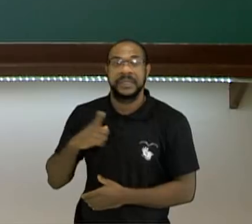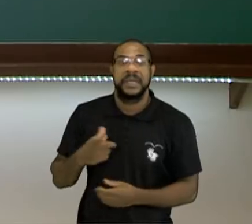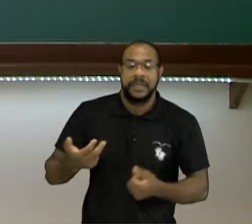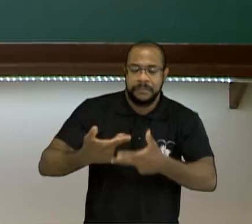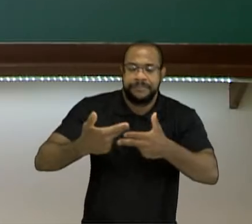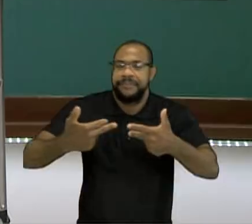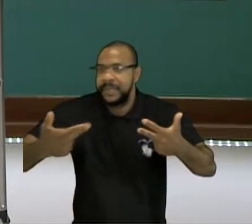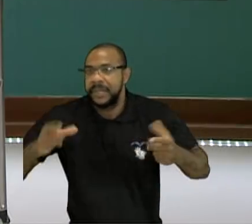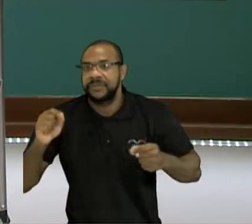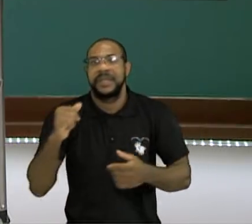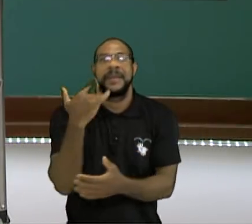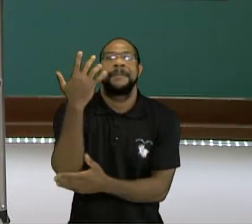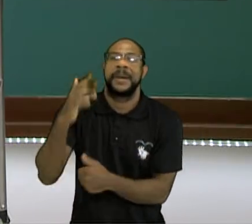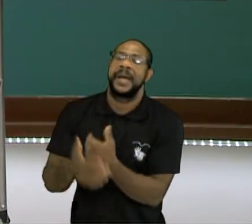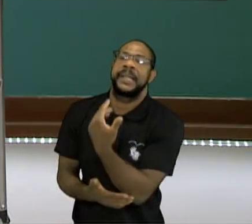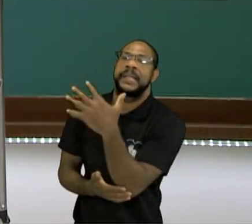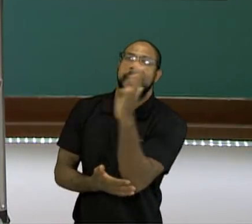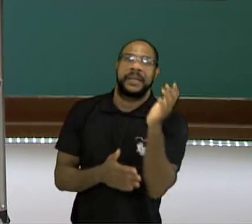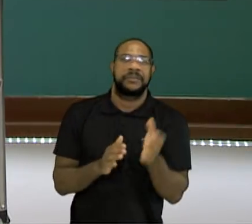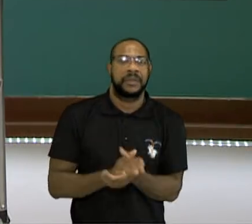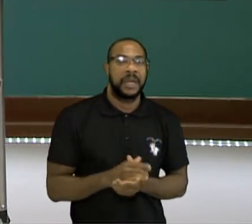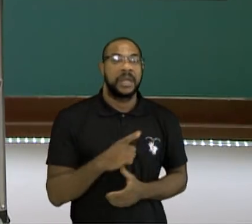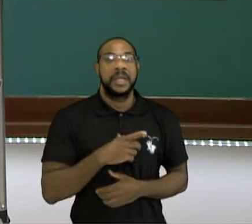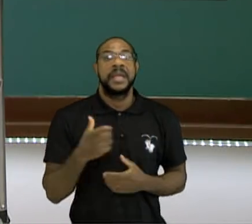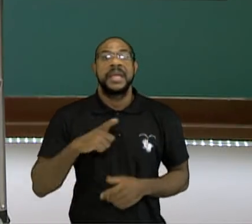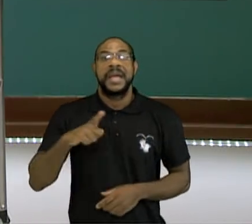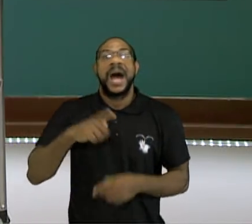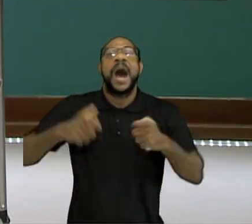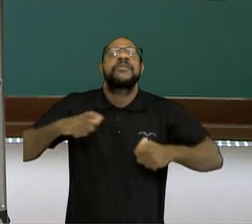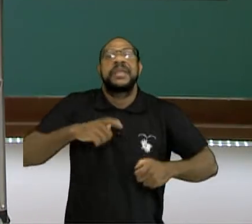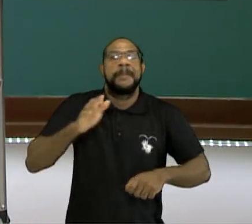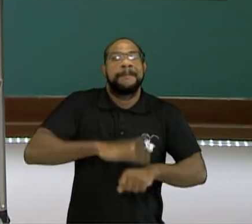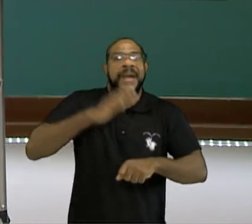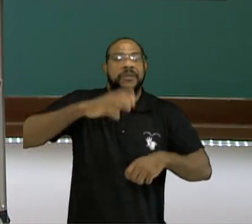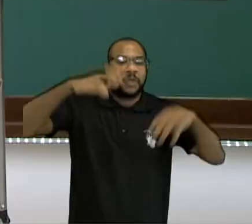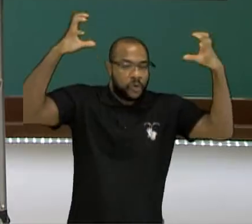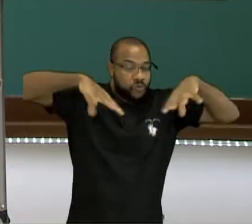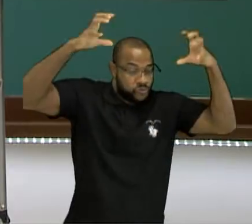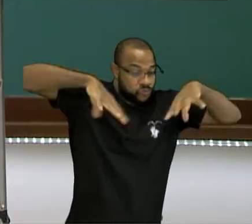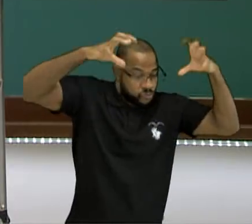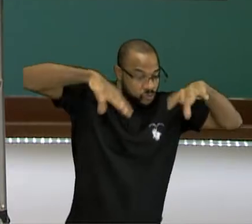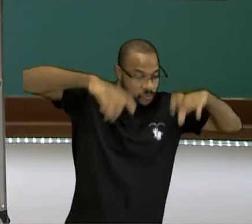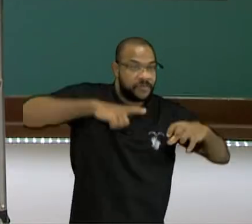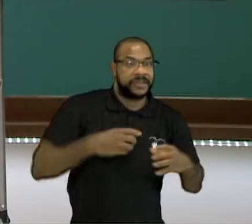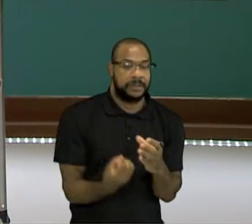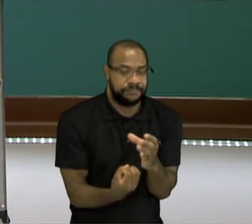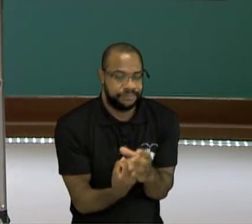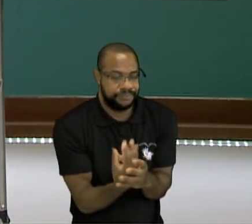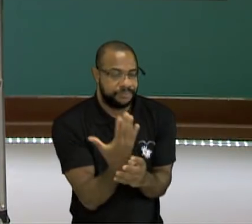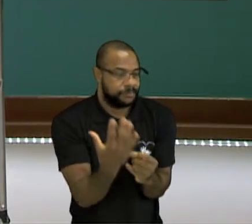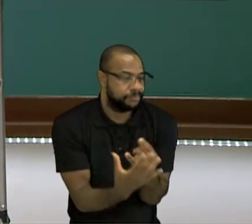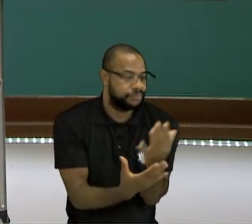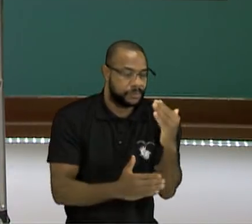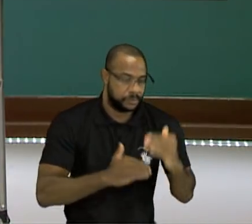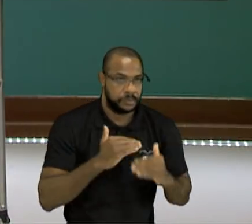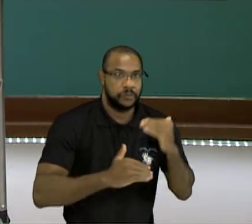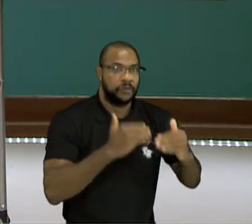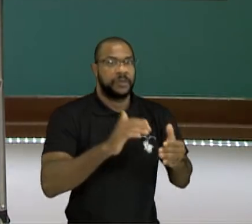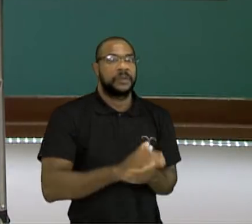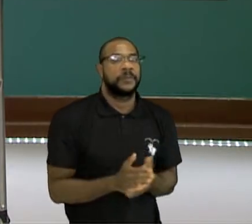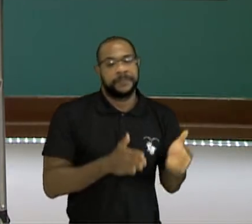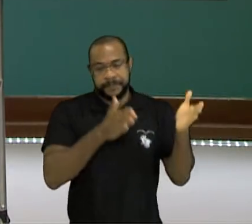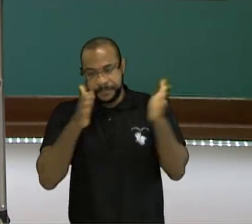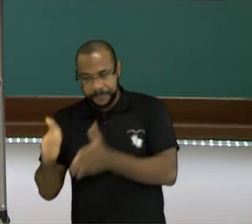de paisagens. Áreas onde eu tenho mais chuva, onde eu tenho mais calor, eu vou ter um determinado tipo de vegetação se desenvolvendo. Áreas